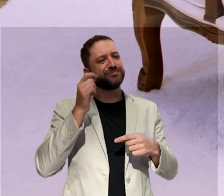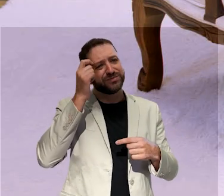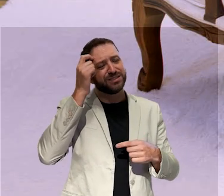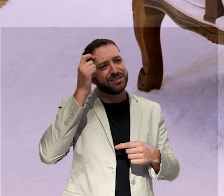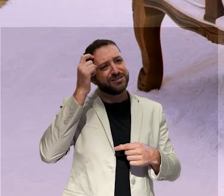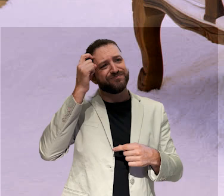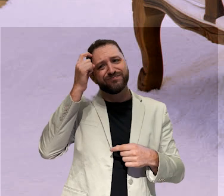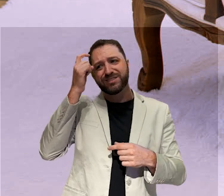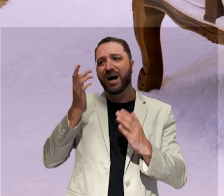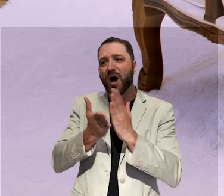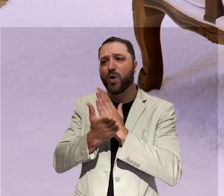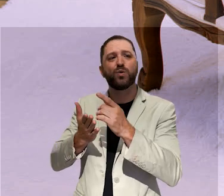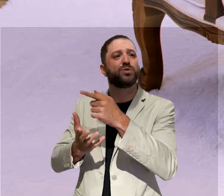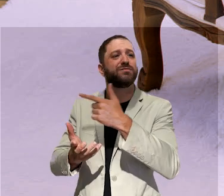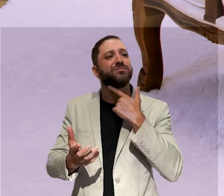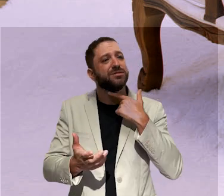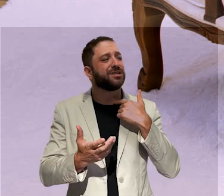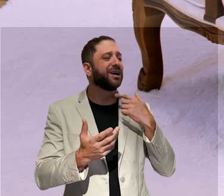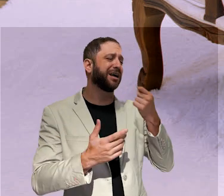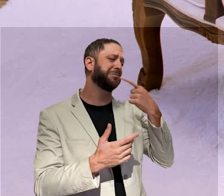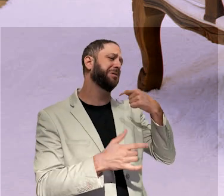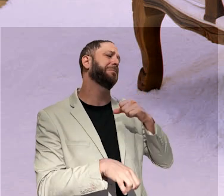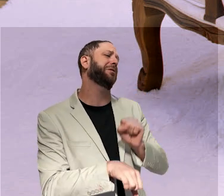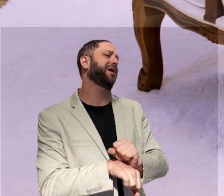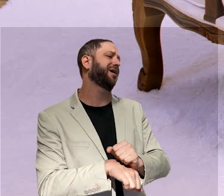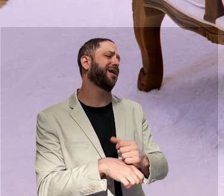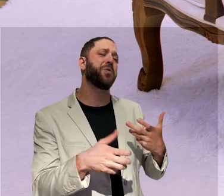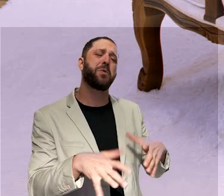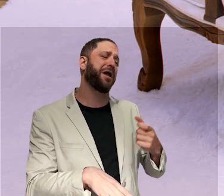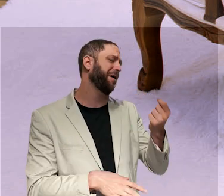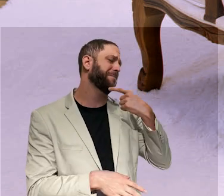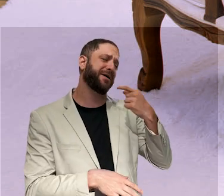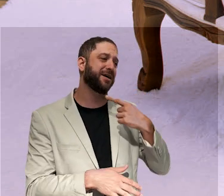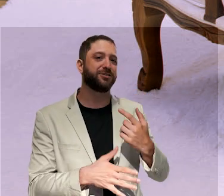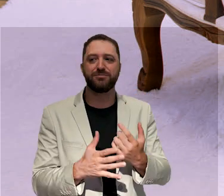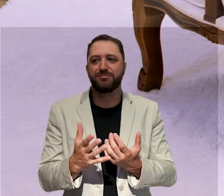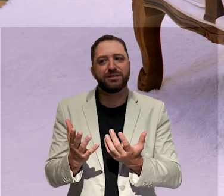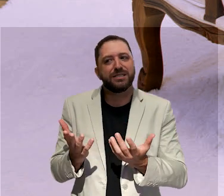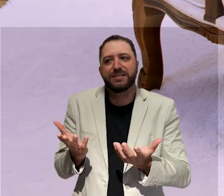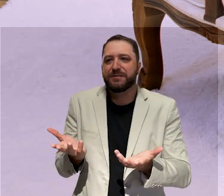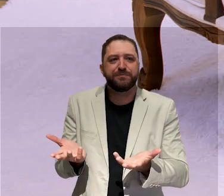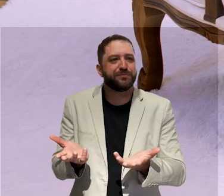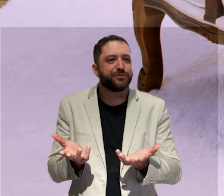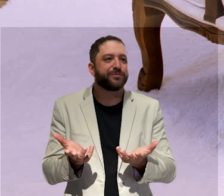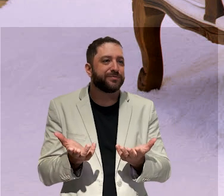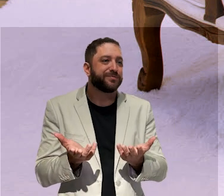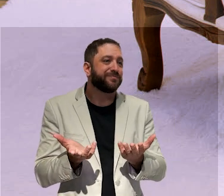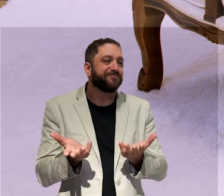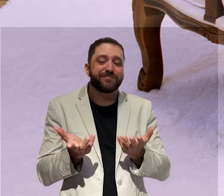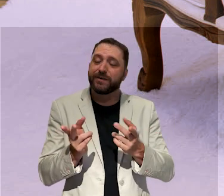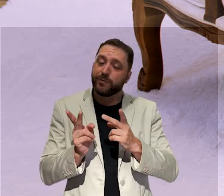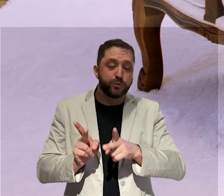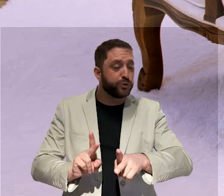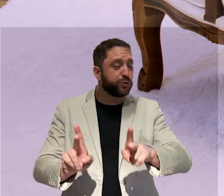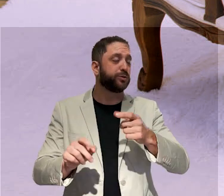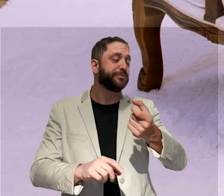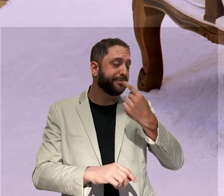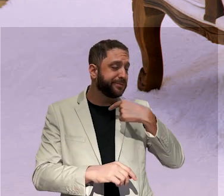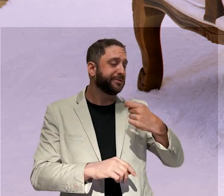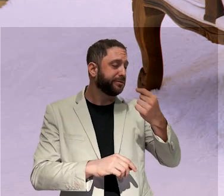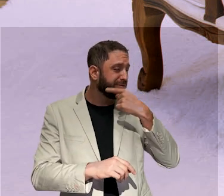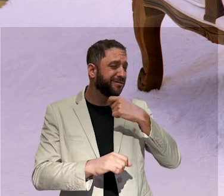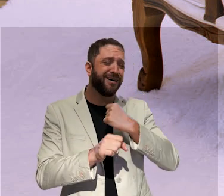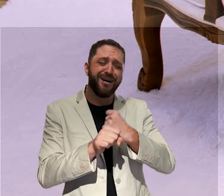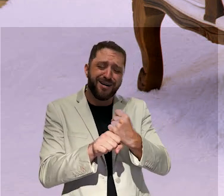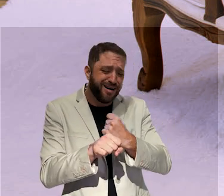pessoas que tinham essa angústia de todos os dias que ficar tomando comprimidos, ainda tem a questão dos efeitos colaterais